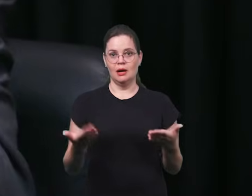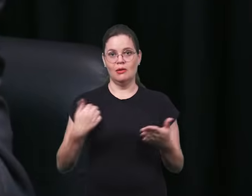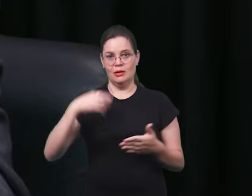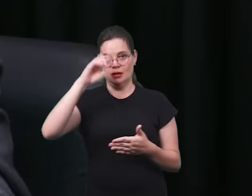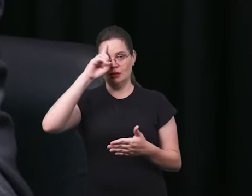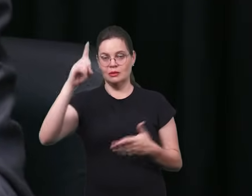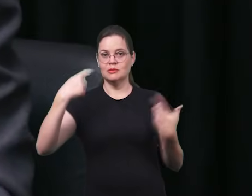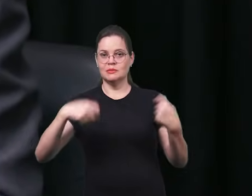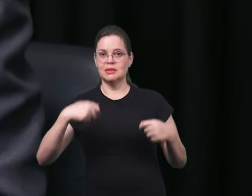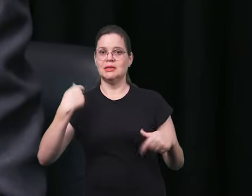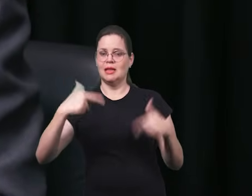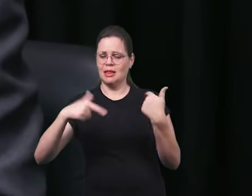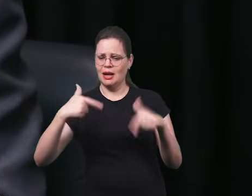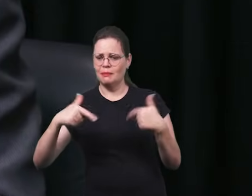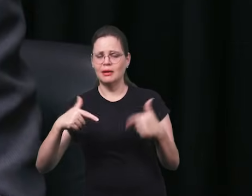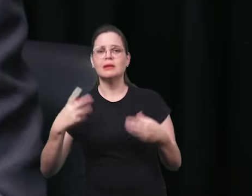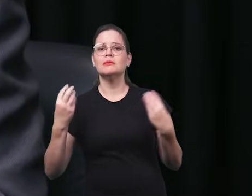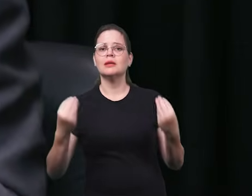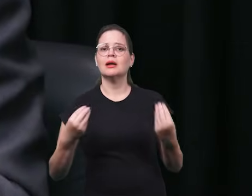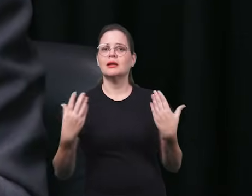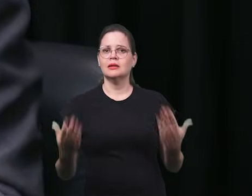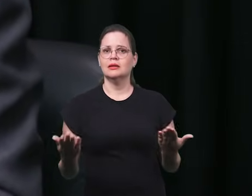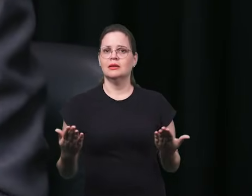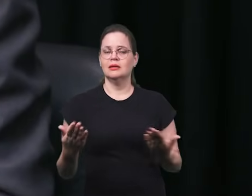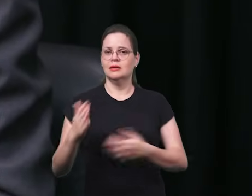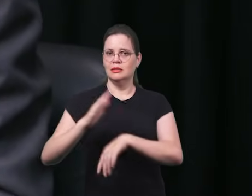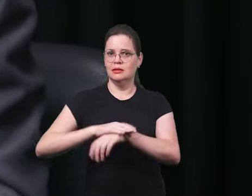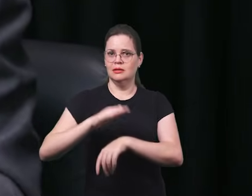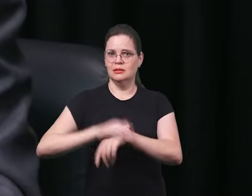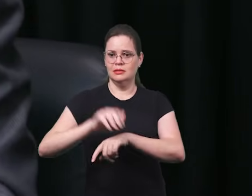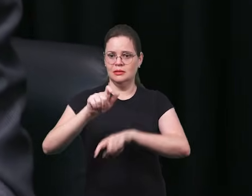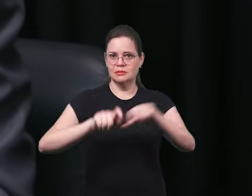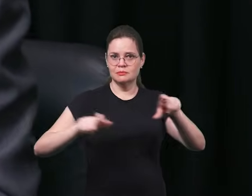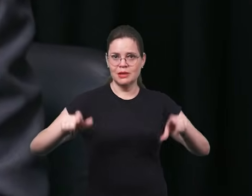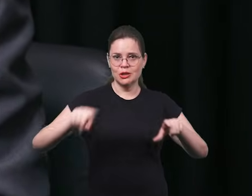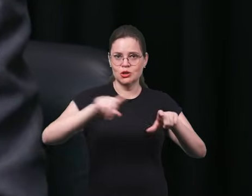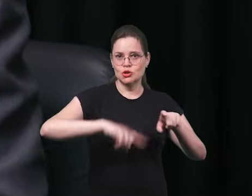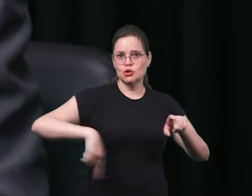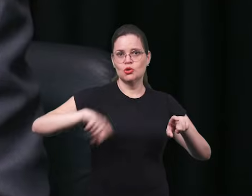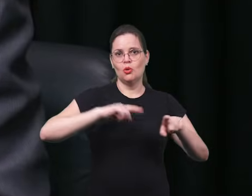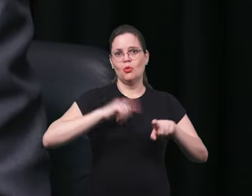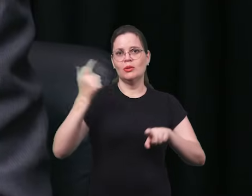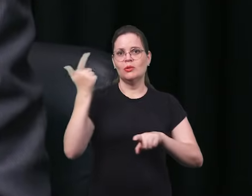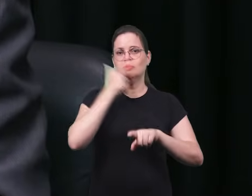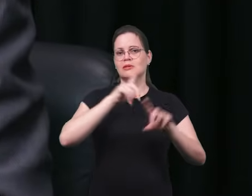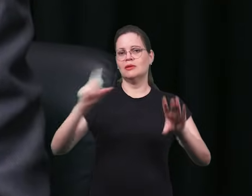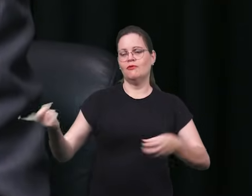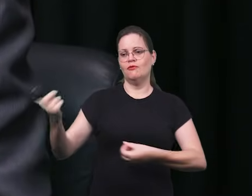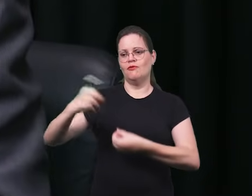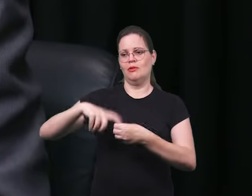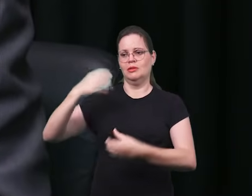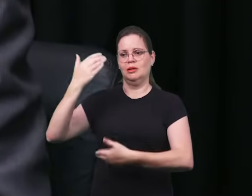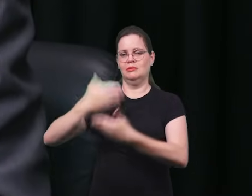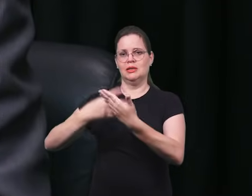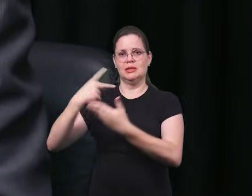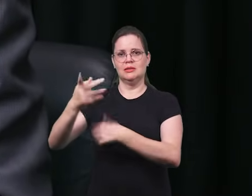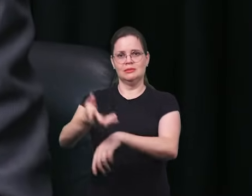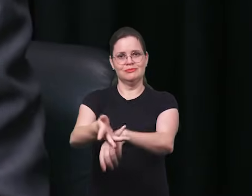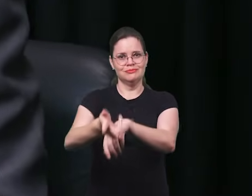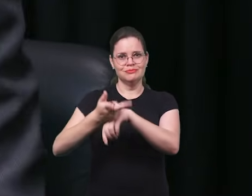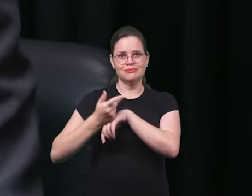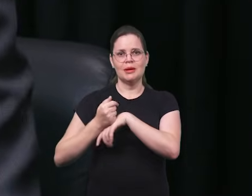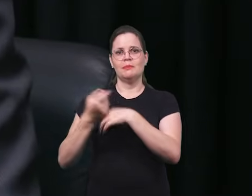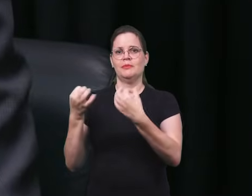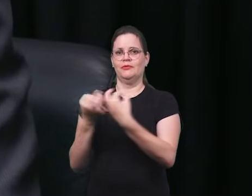que trabalhar para que o homem ele encontre novamente o caminho de volta Seja à